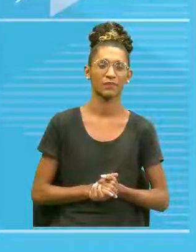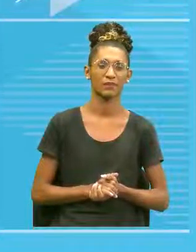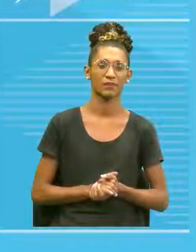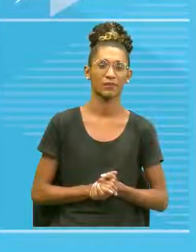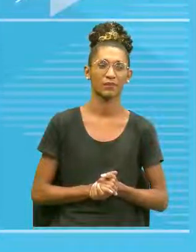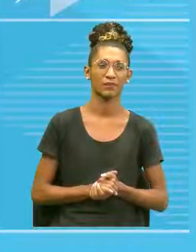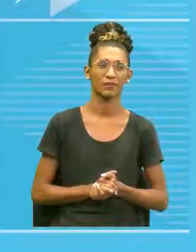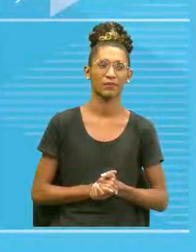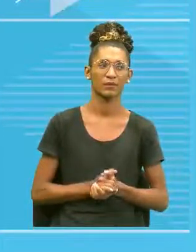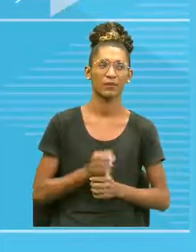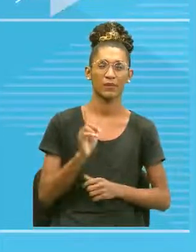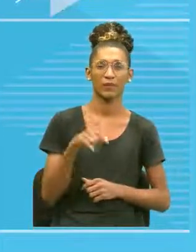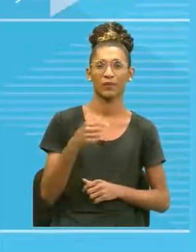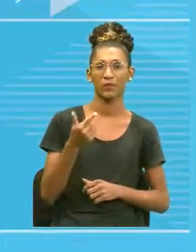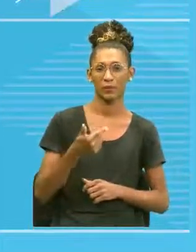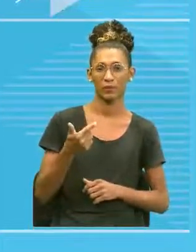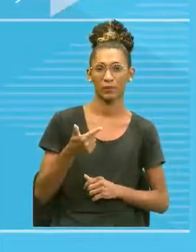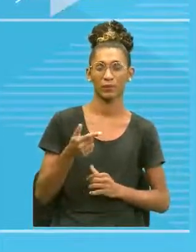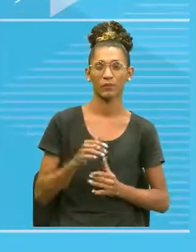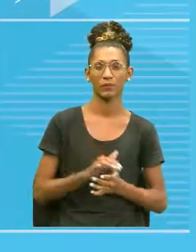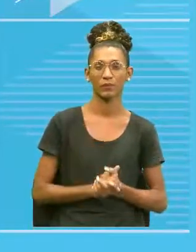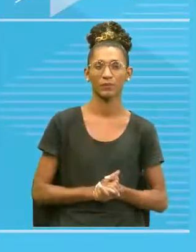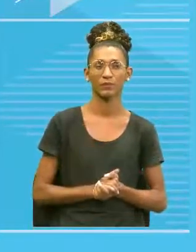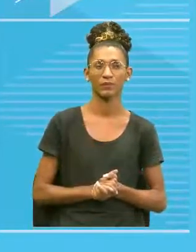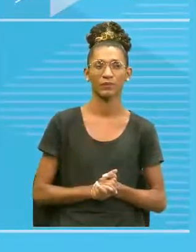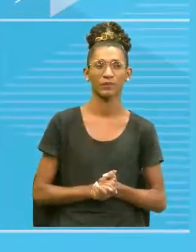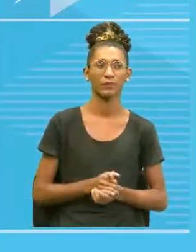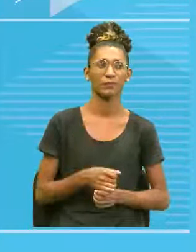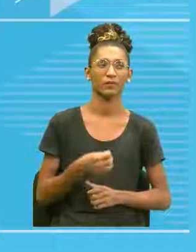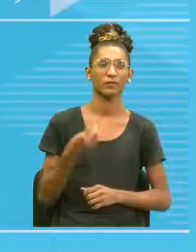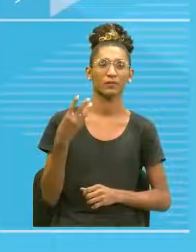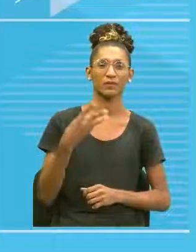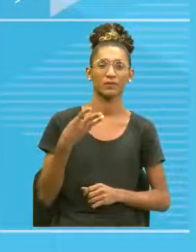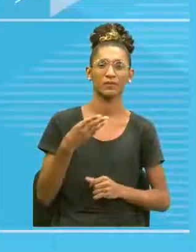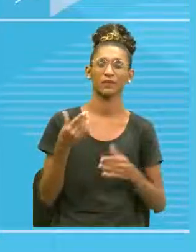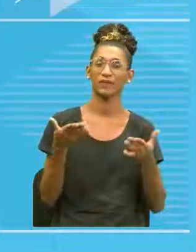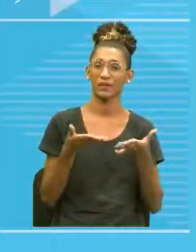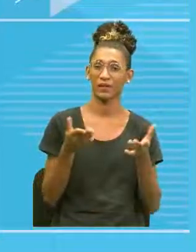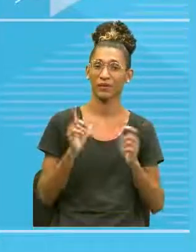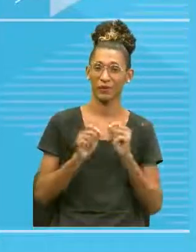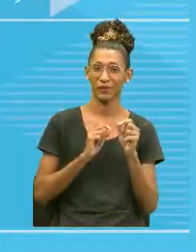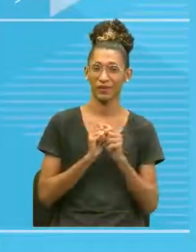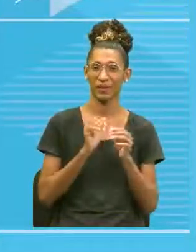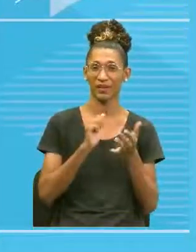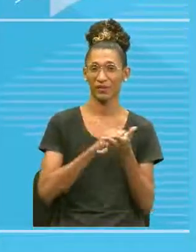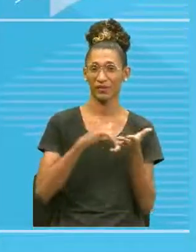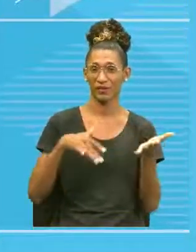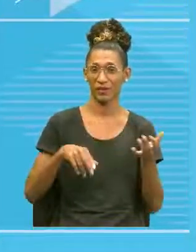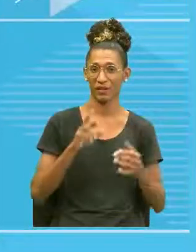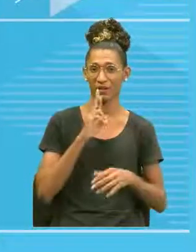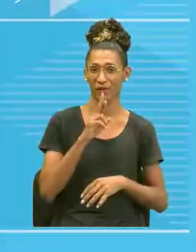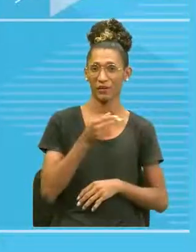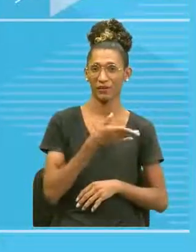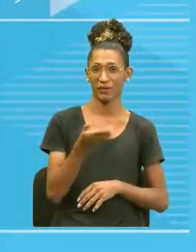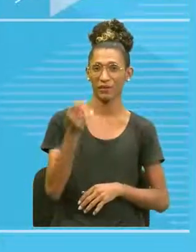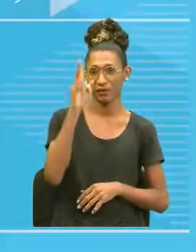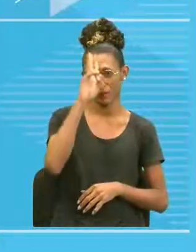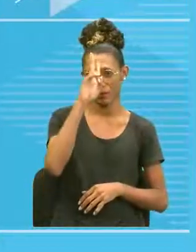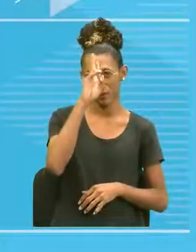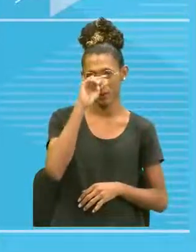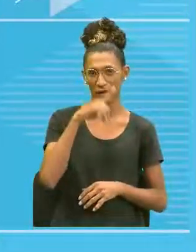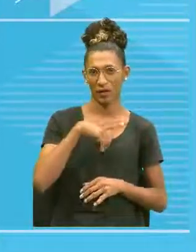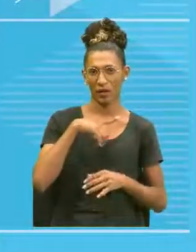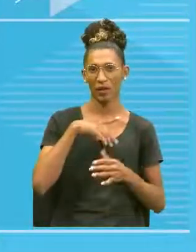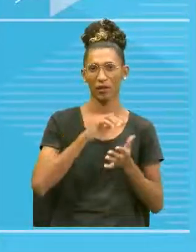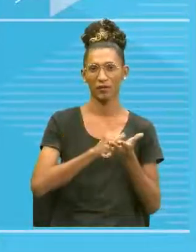e esse foi o passo 2 a passo 3 e a gente fazer exercício vocês Lembra que eu falei que ia